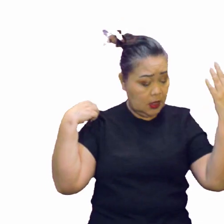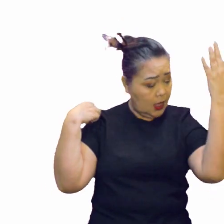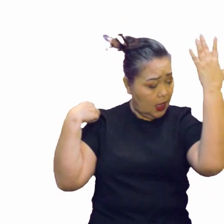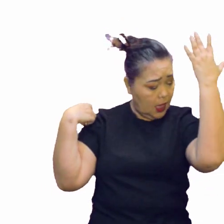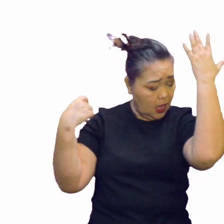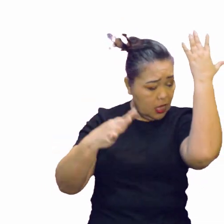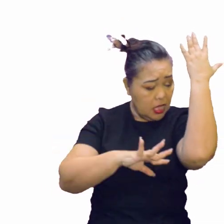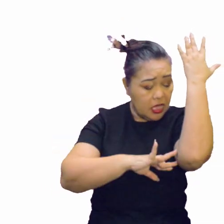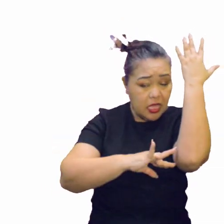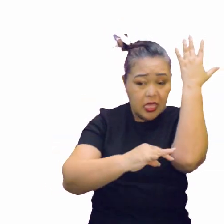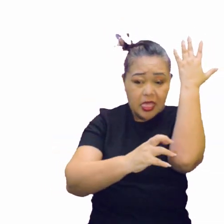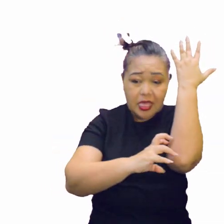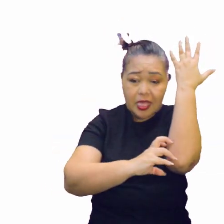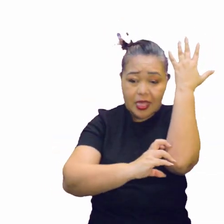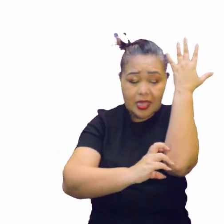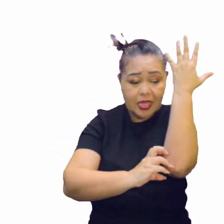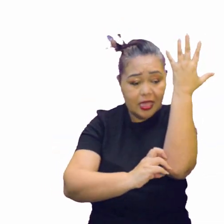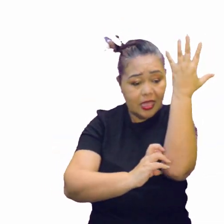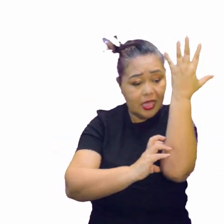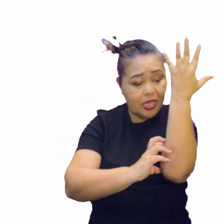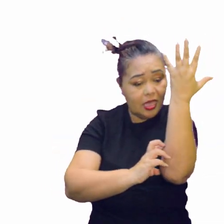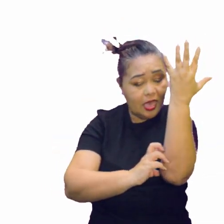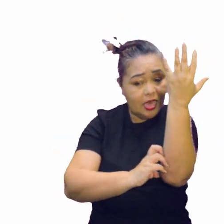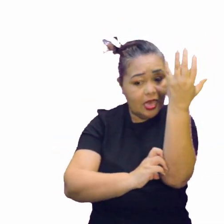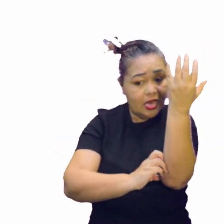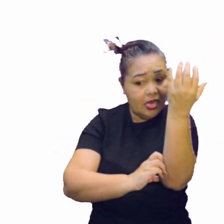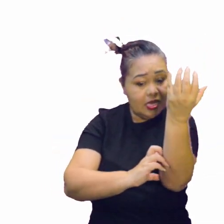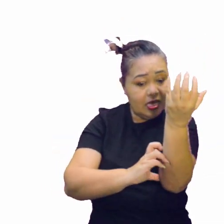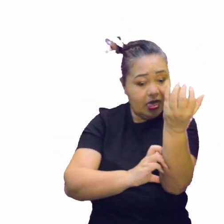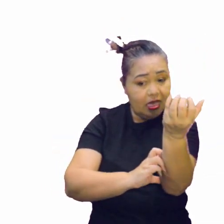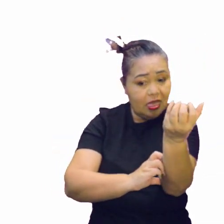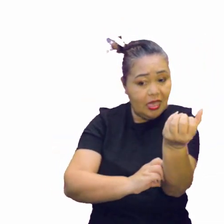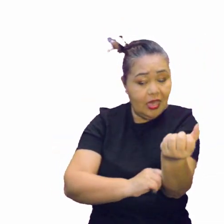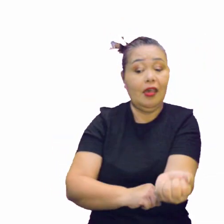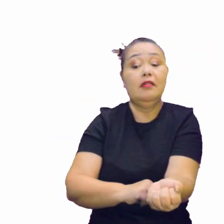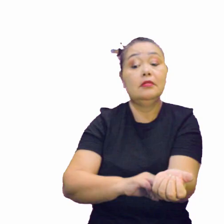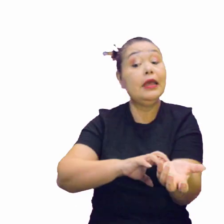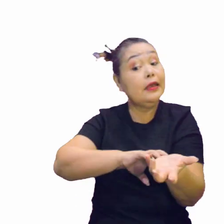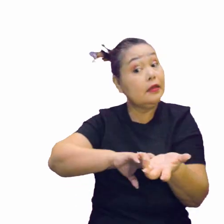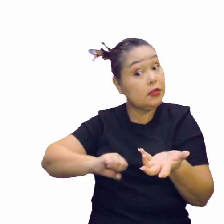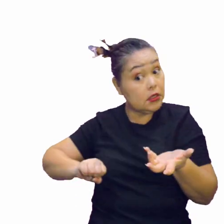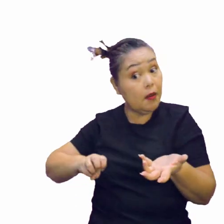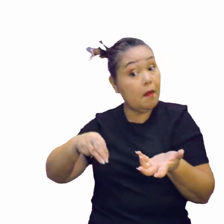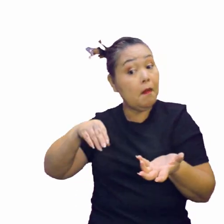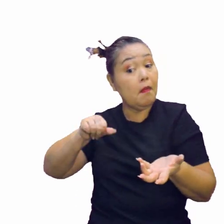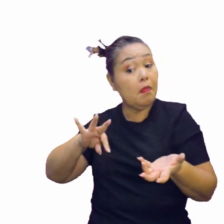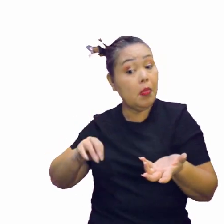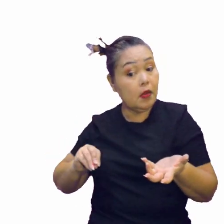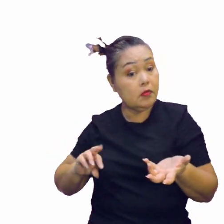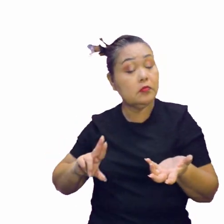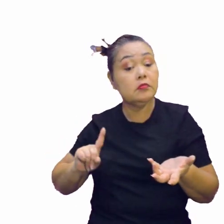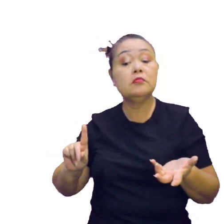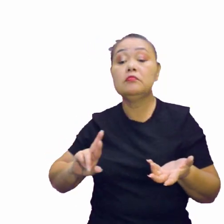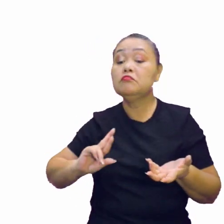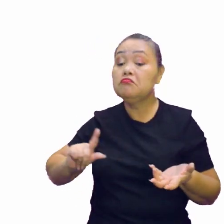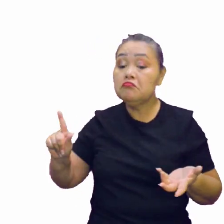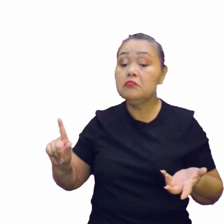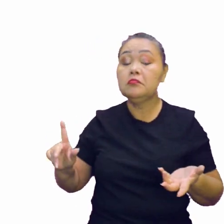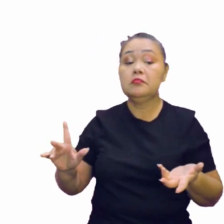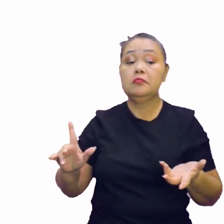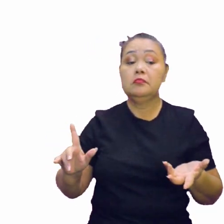o processo de manutenção higiênica de SAFs é diferenciado do processo de manutenção